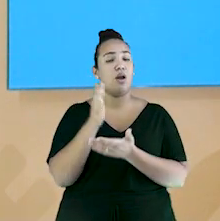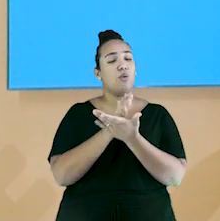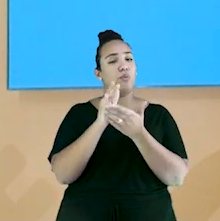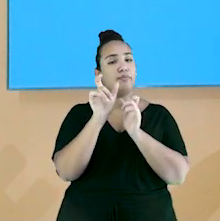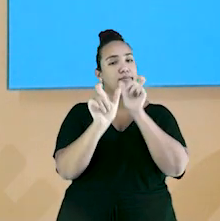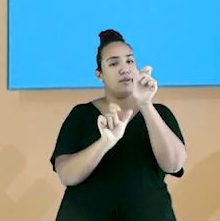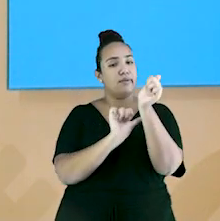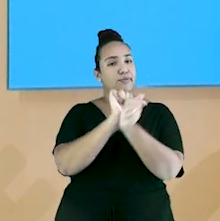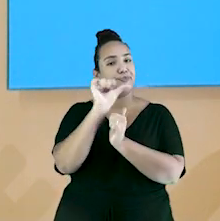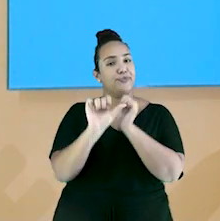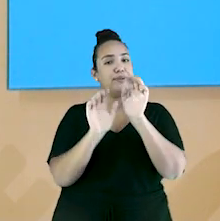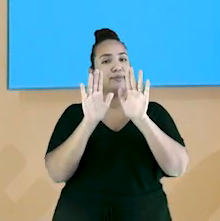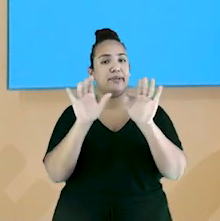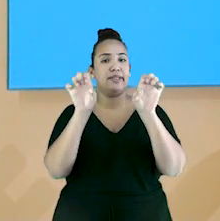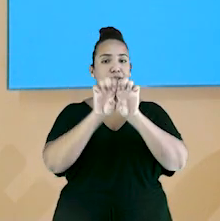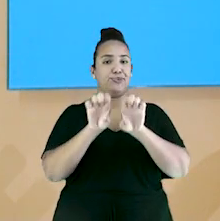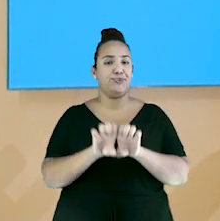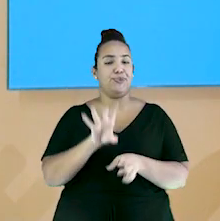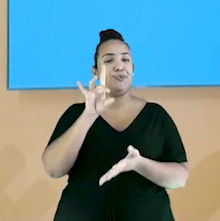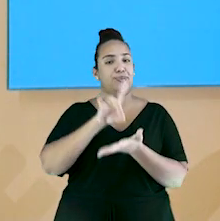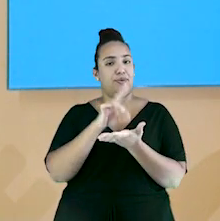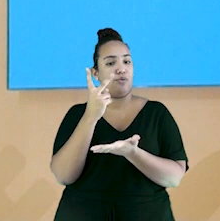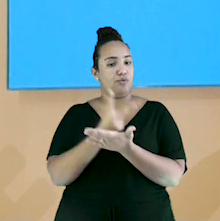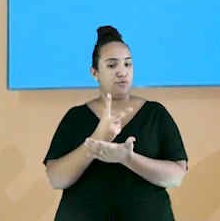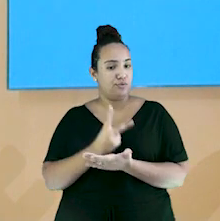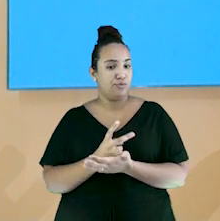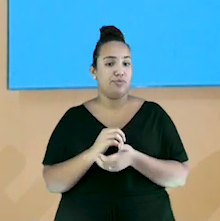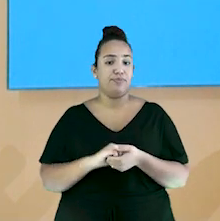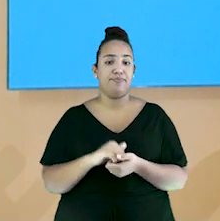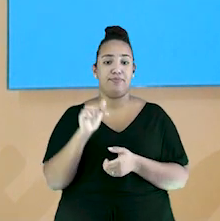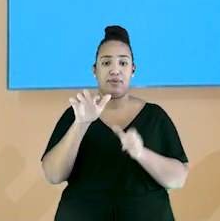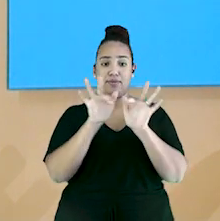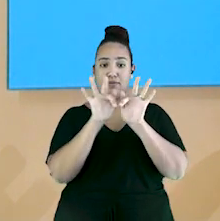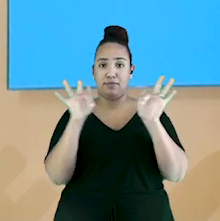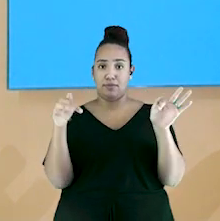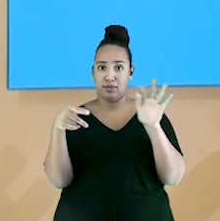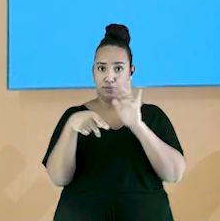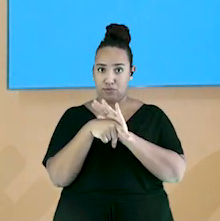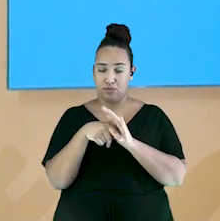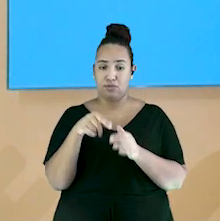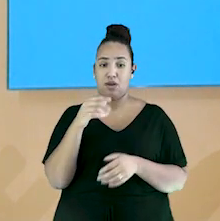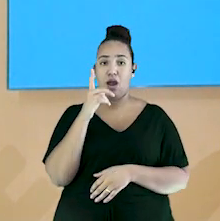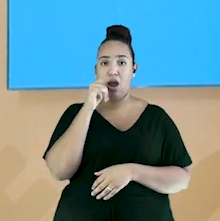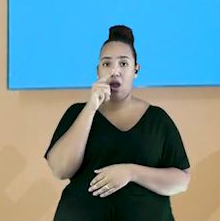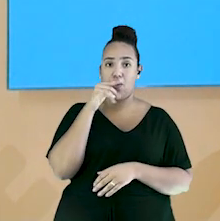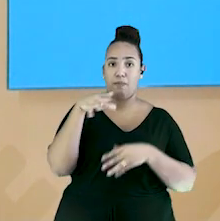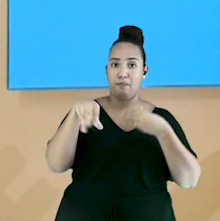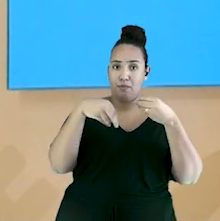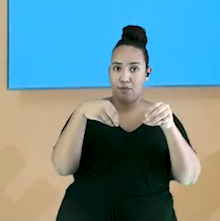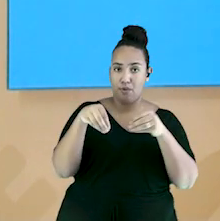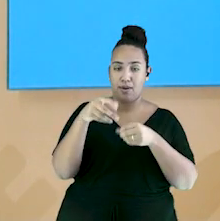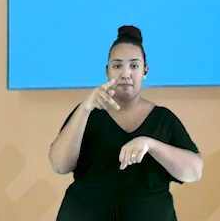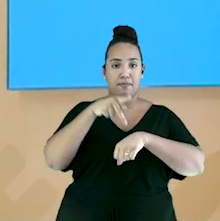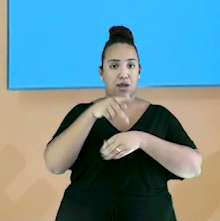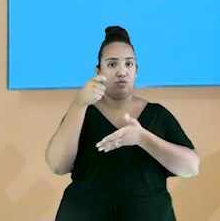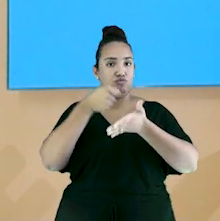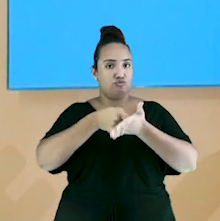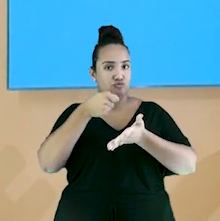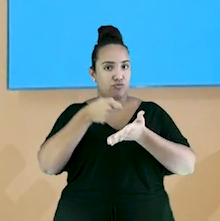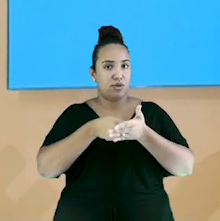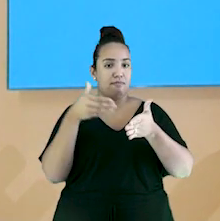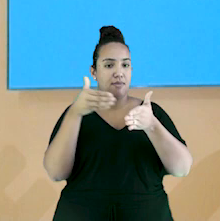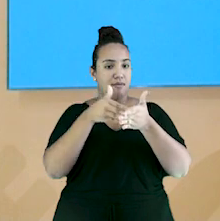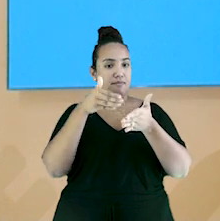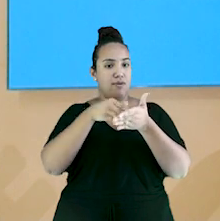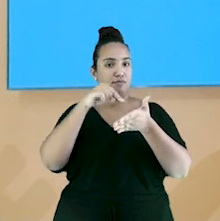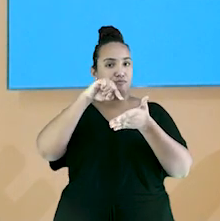algumas palavras, mas mantendo a estrutura original. Essa frase é uma paráfrase do provérbio: água mole, pedra dura, tanto bate até que